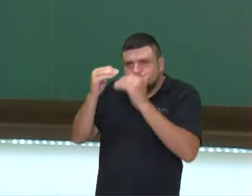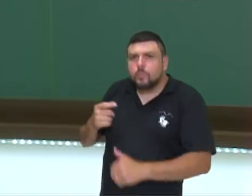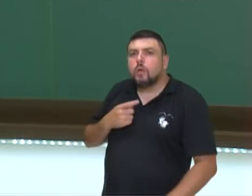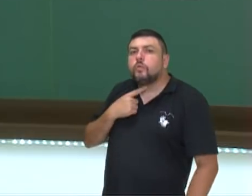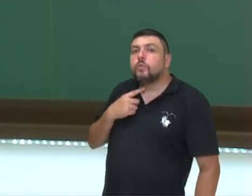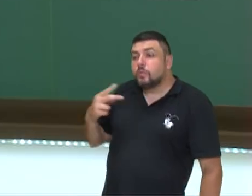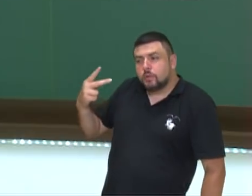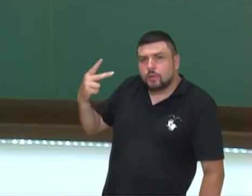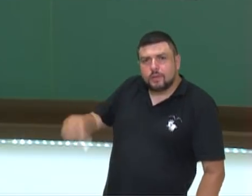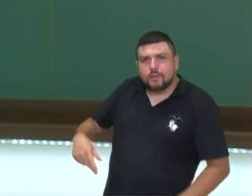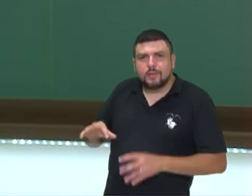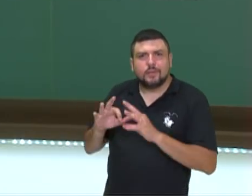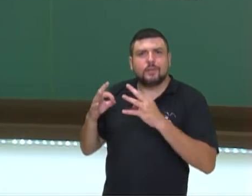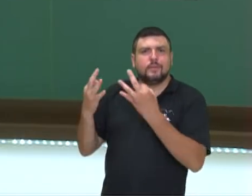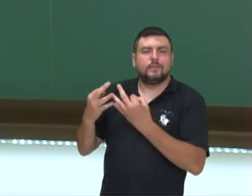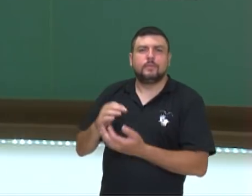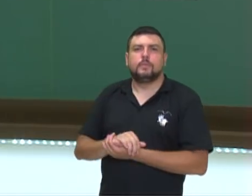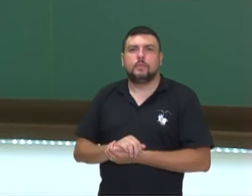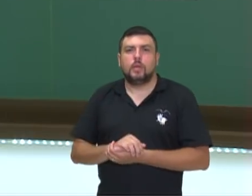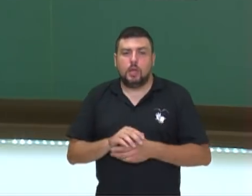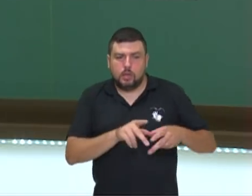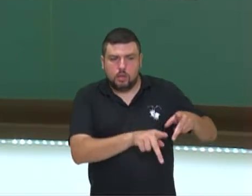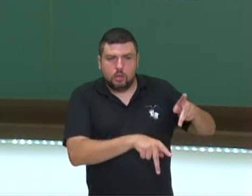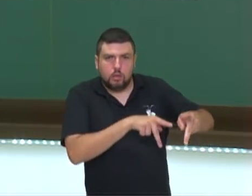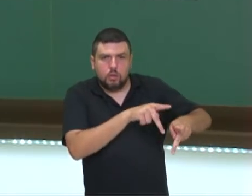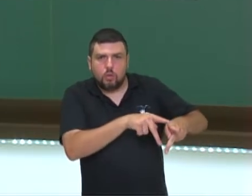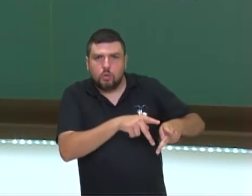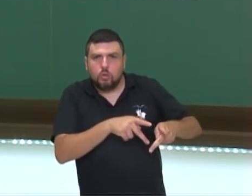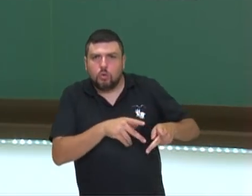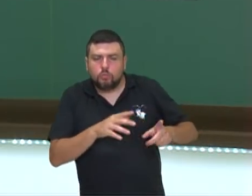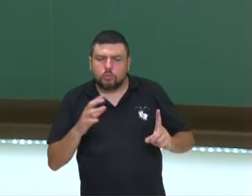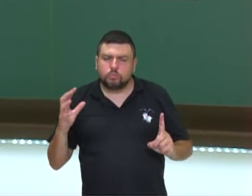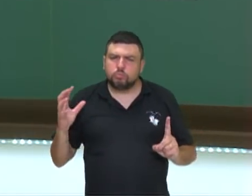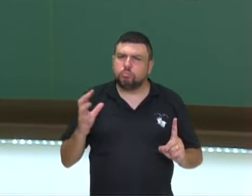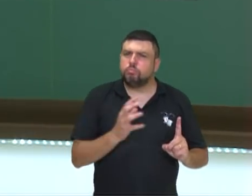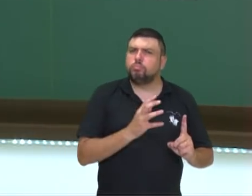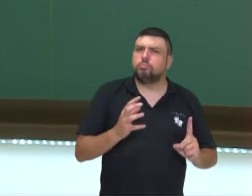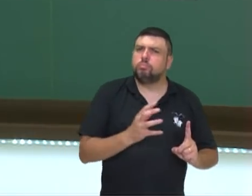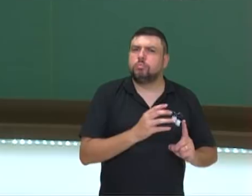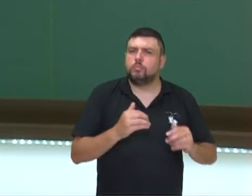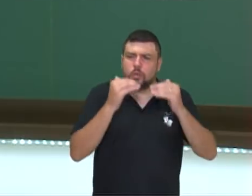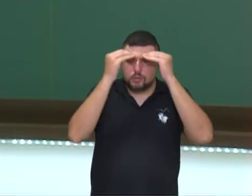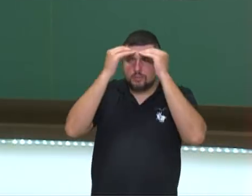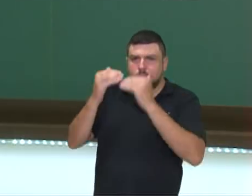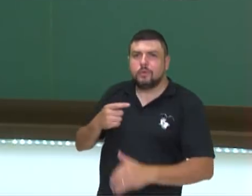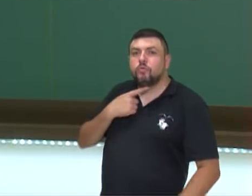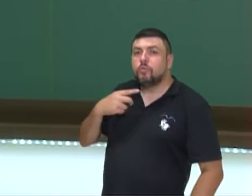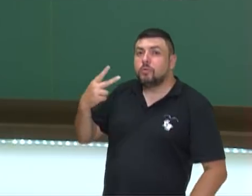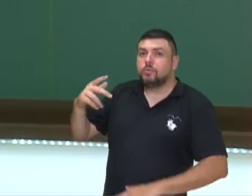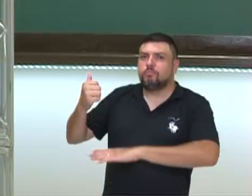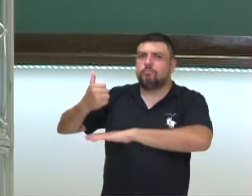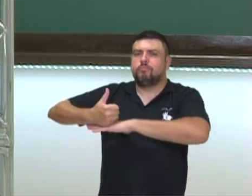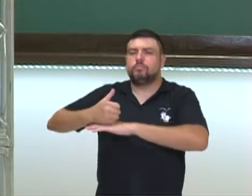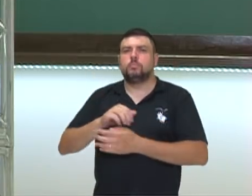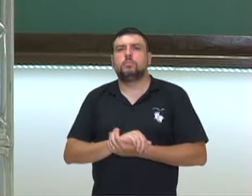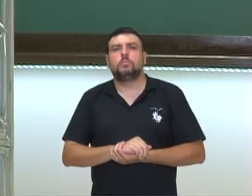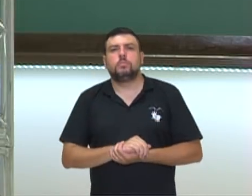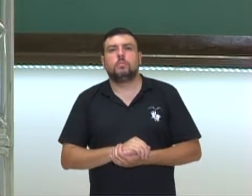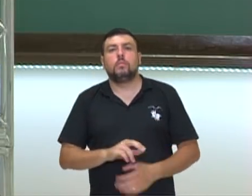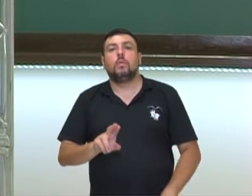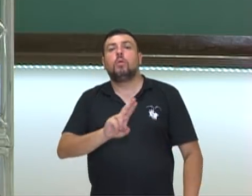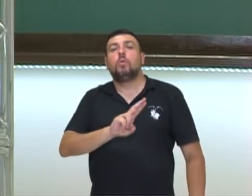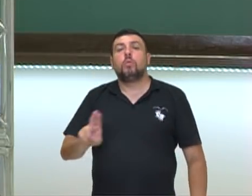dessas oligarquias. Os eleitores eram induzidos a votar conforme a vontade dos coronéis. Essa prática ganhou o nome